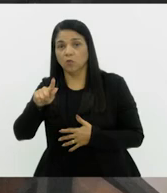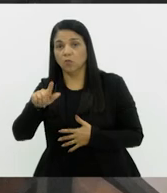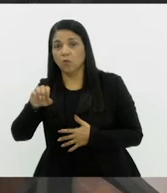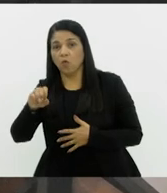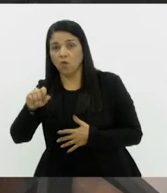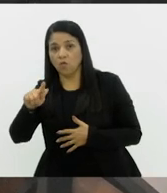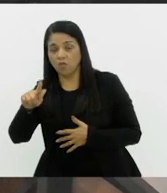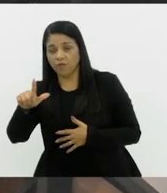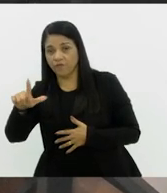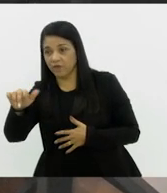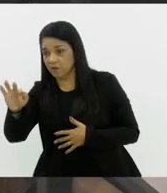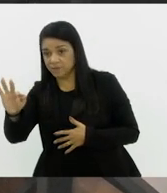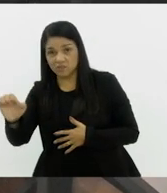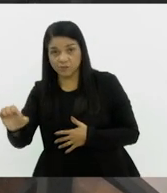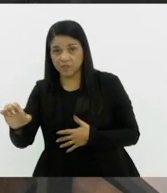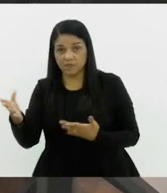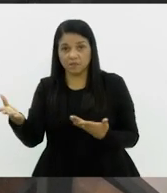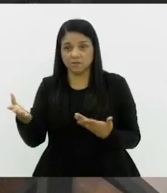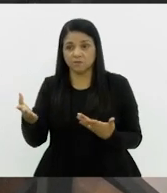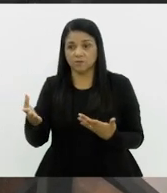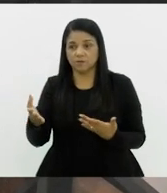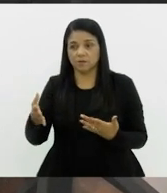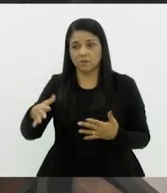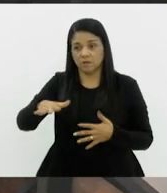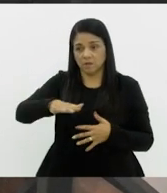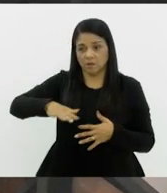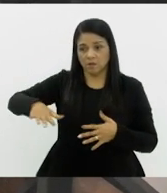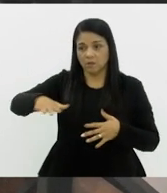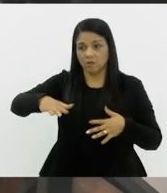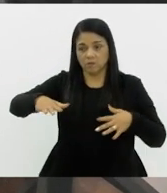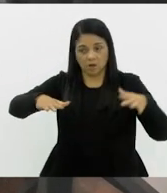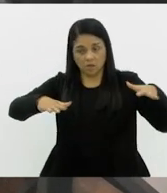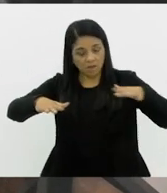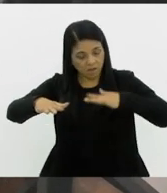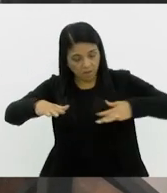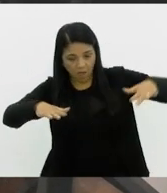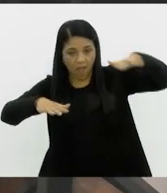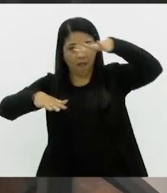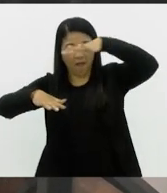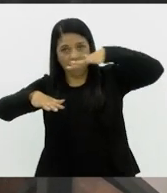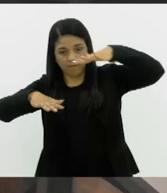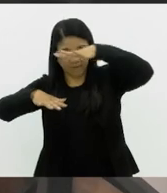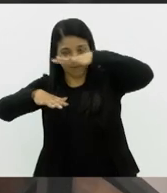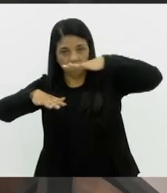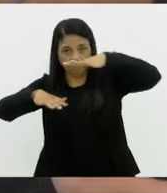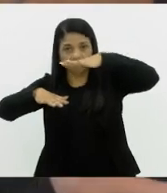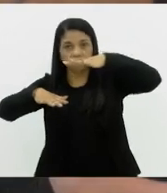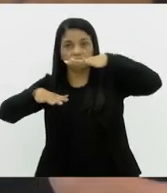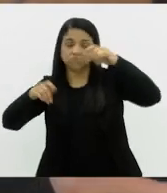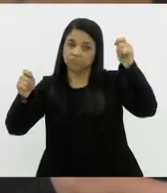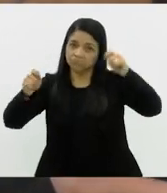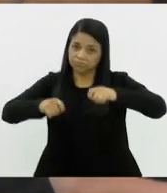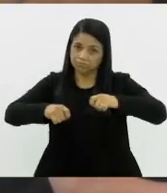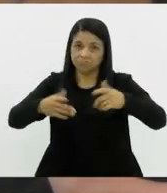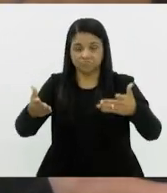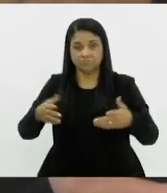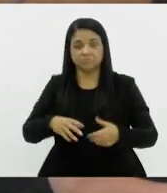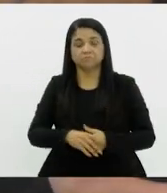aéreos, inclusive Charlie, mas é uma discussão técnica que o DCEA certamente pode enfrentar. Por